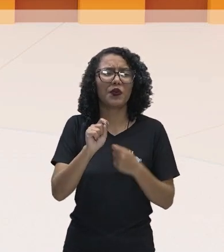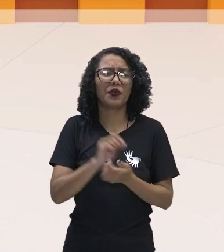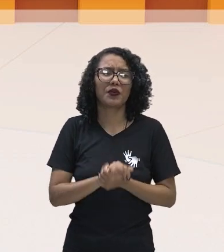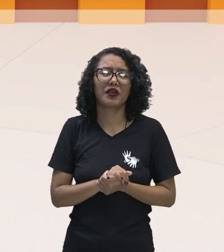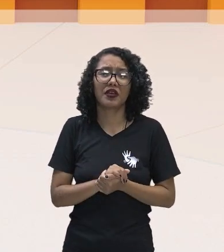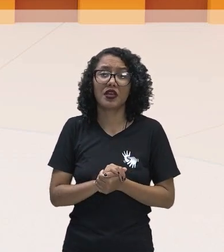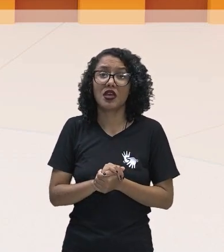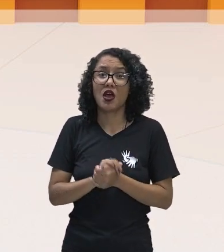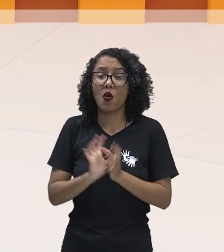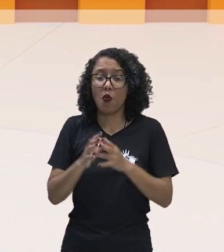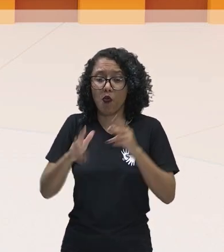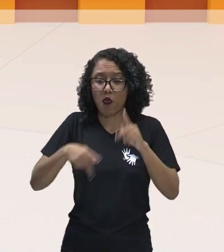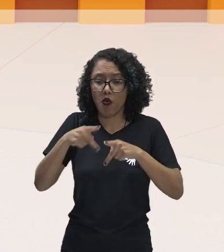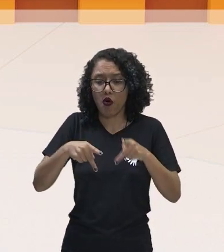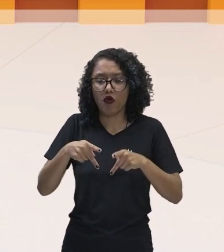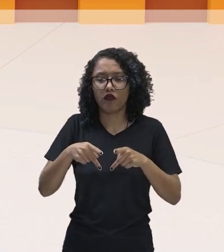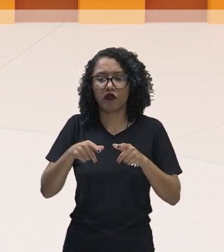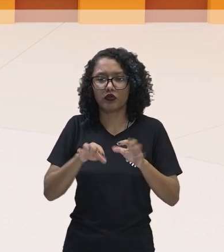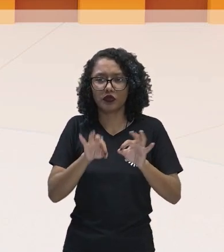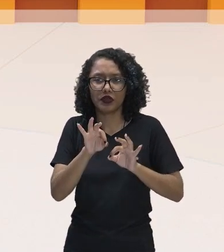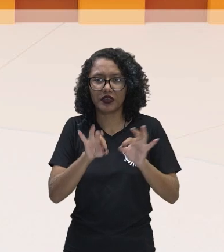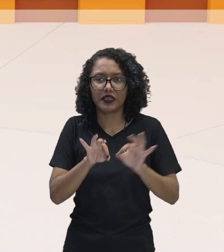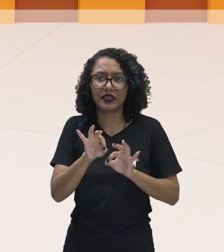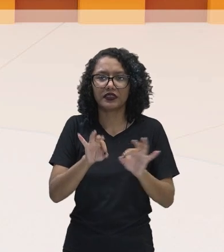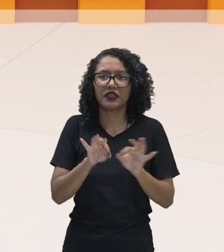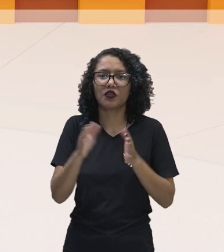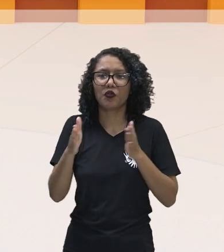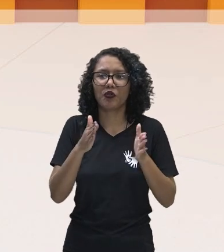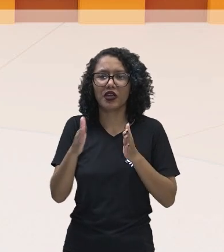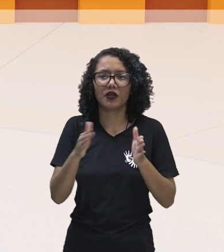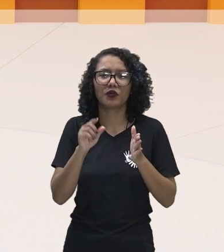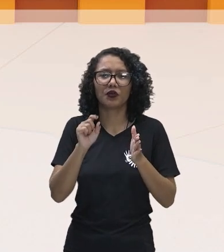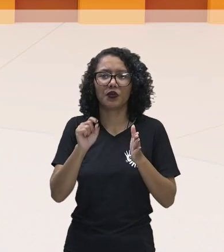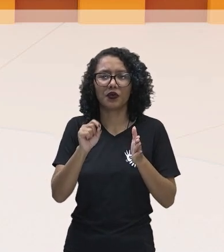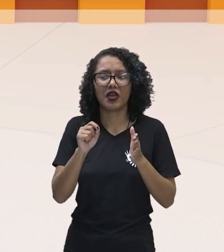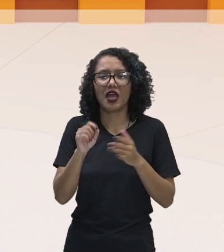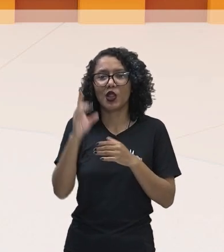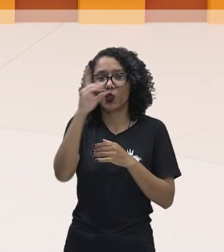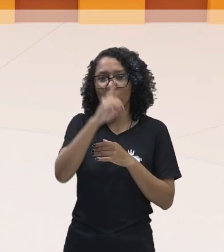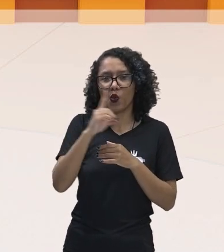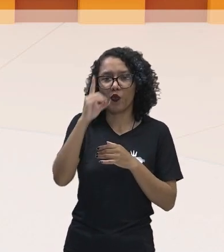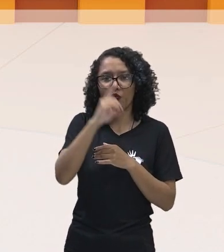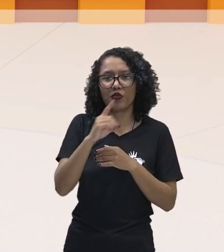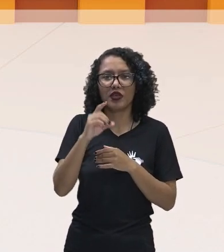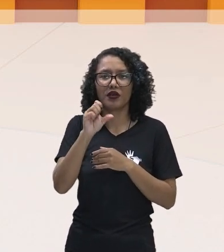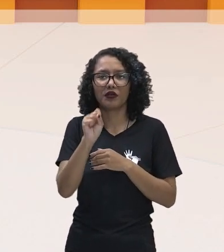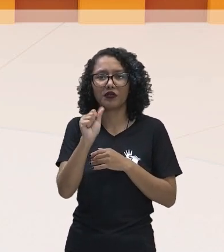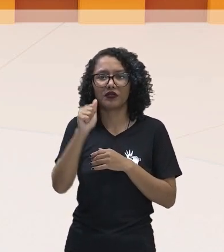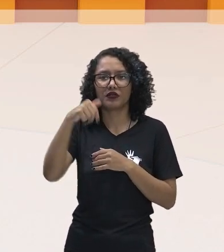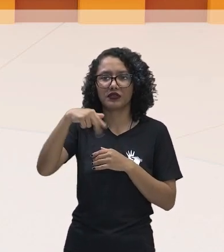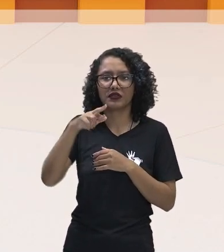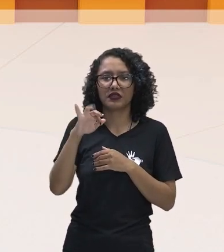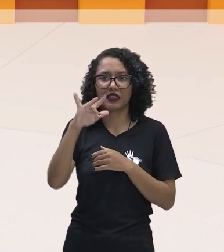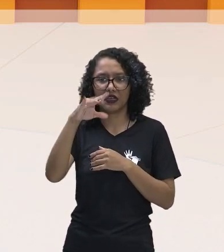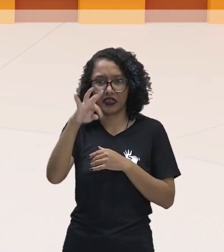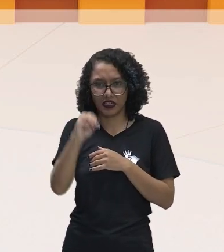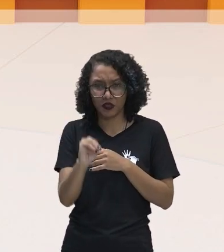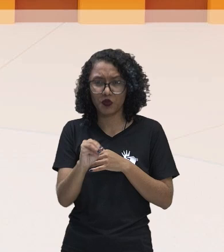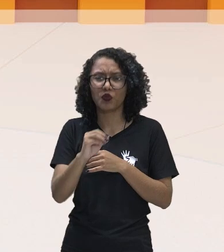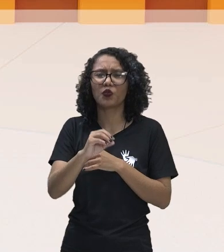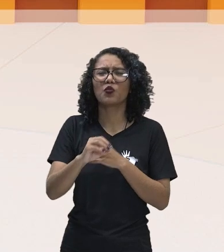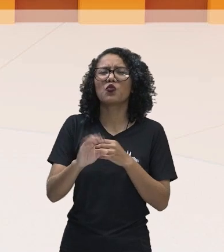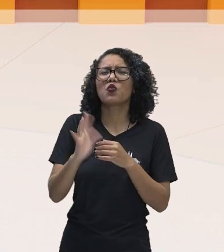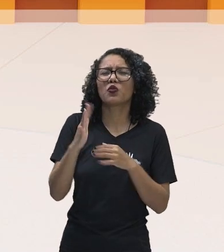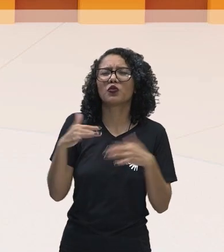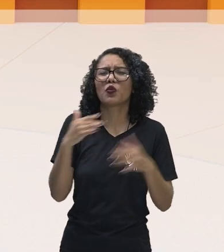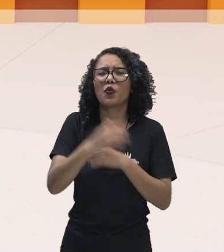ficou conhecido como Domingo Sangrento. O Domingo Sangrento ele aconteceu no ano de 1905,